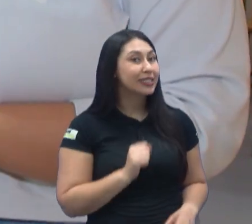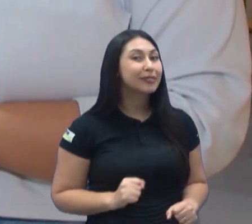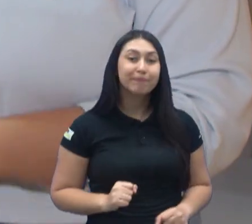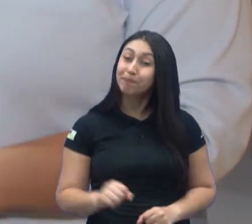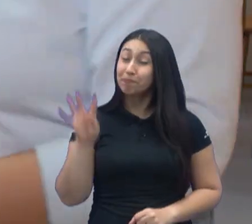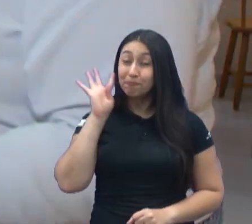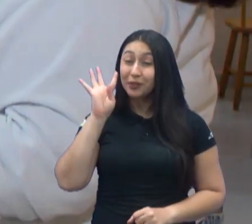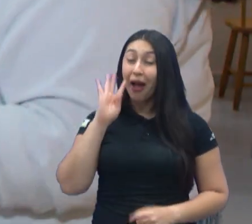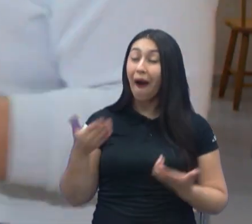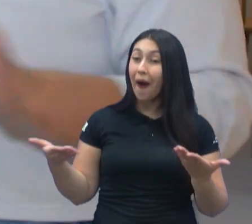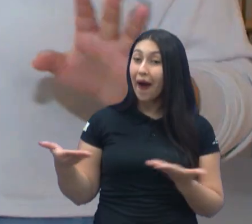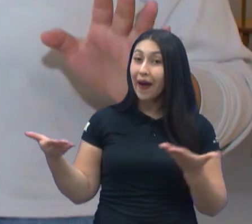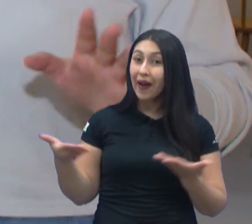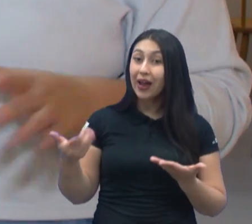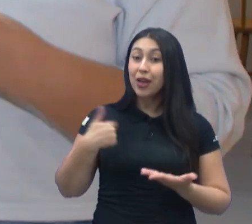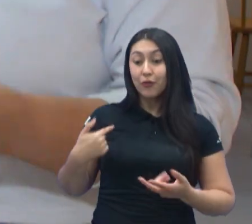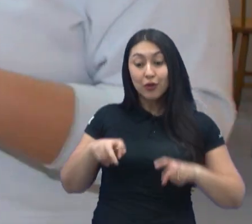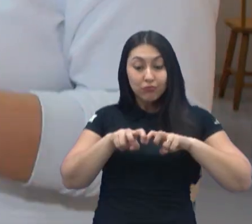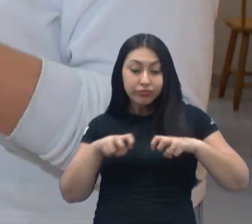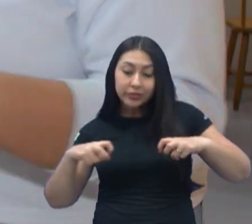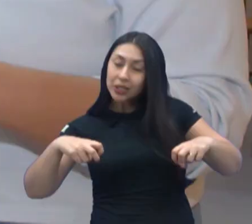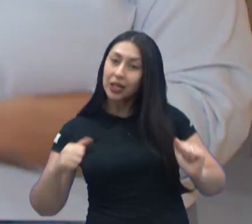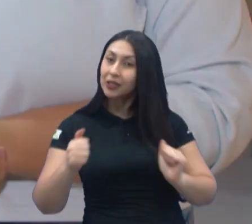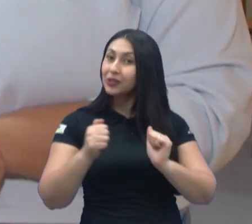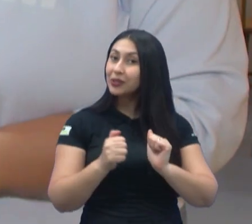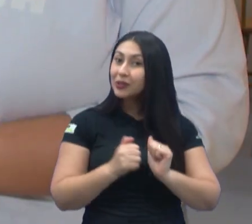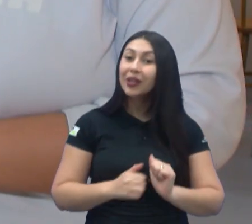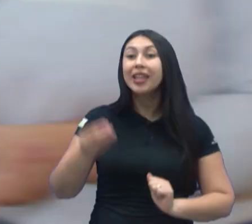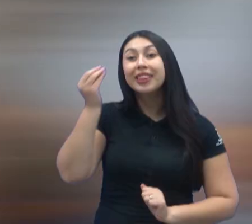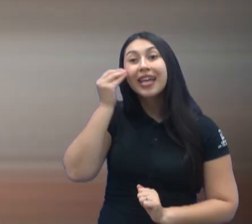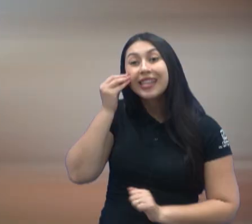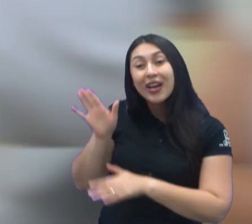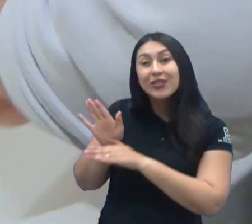Então agora vou sentar ali no meio do pessoal, vamos tentar fazer alguma coisa.